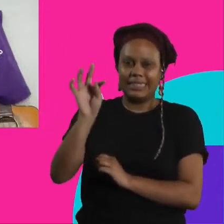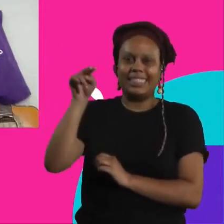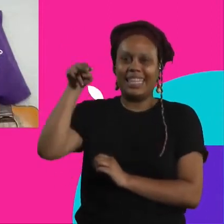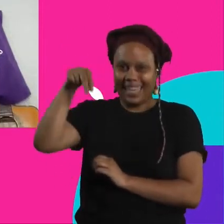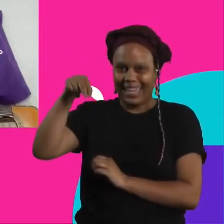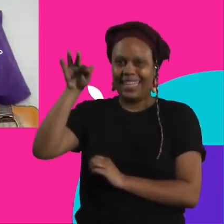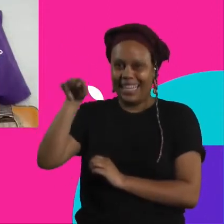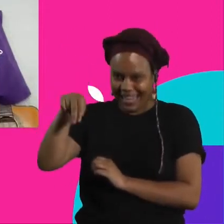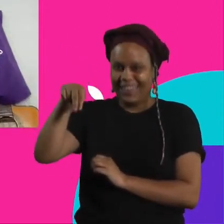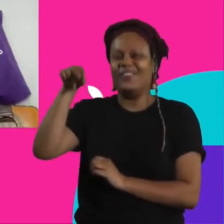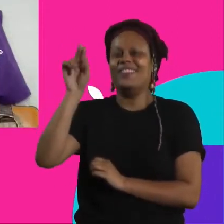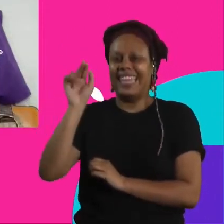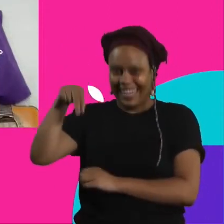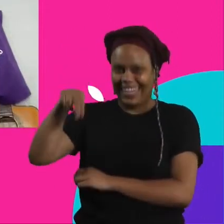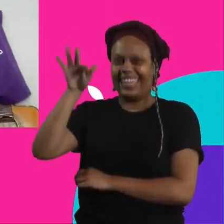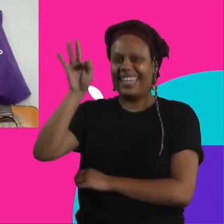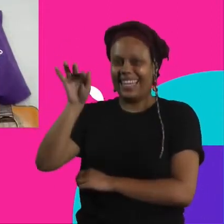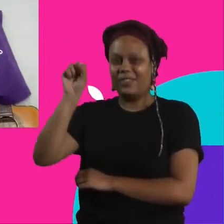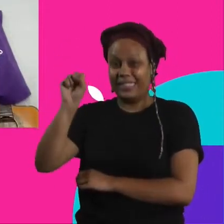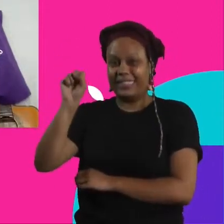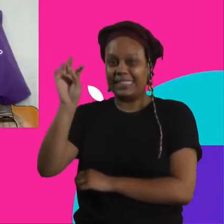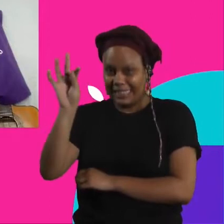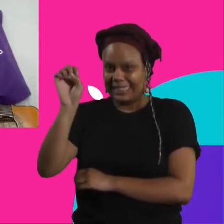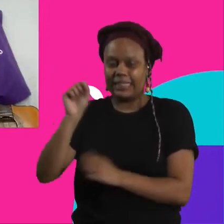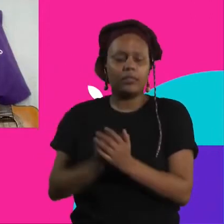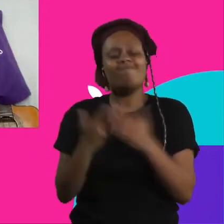e esse algo ser um elemento único, na forma